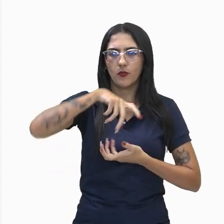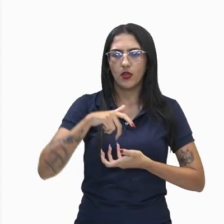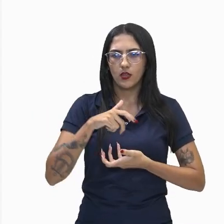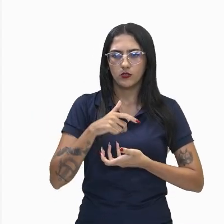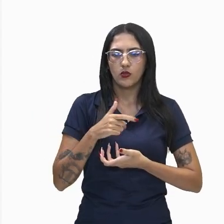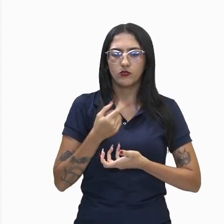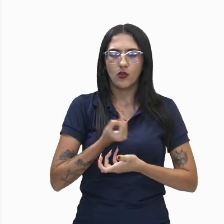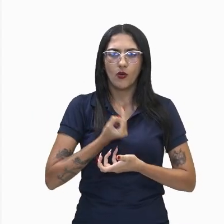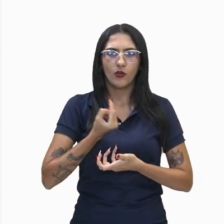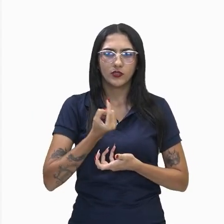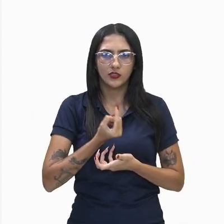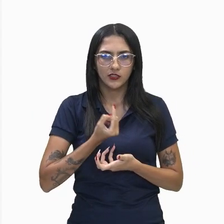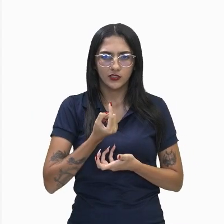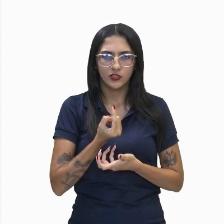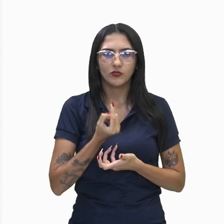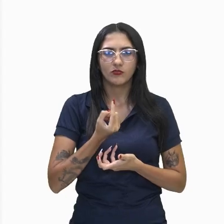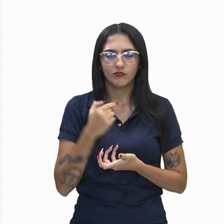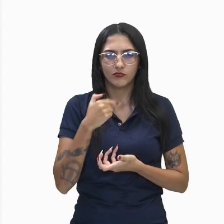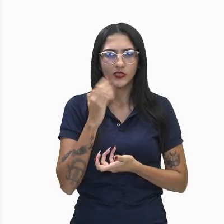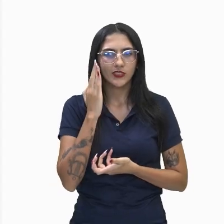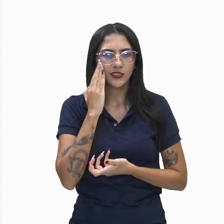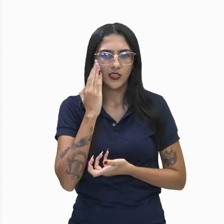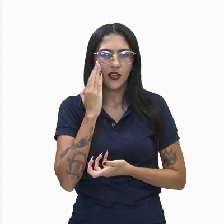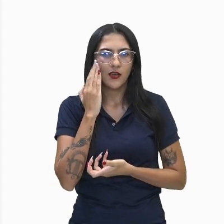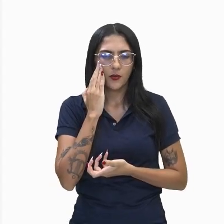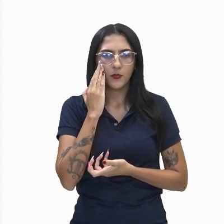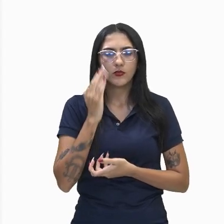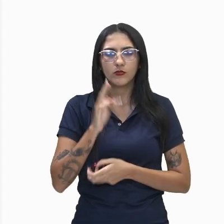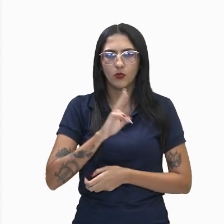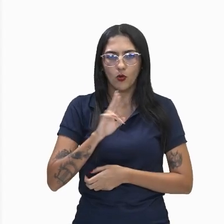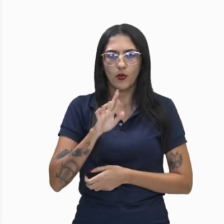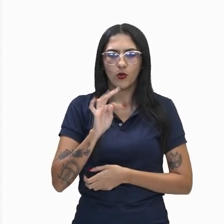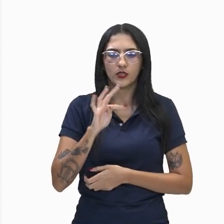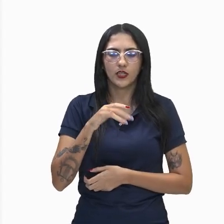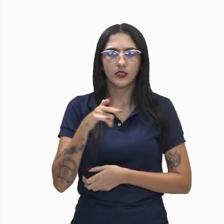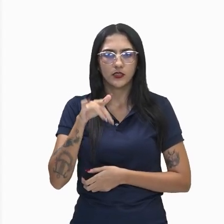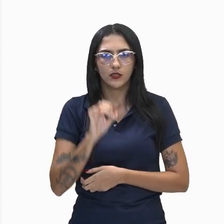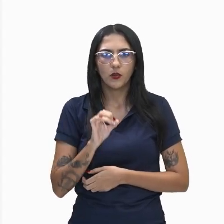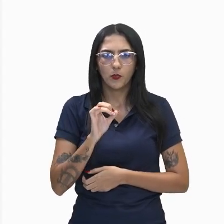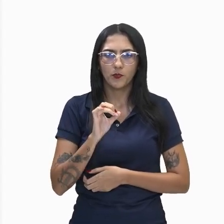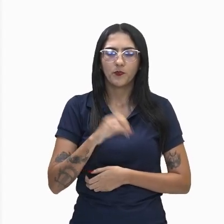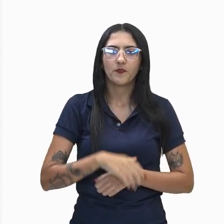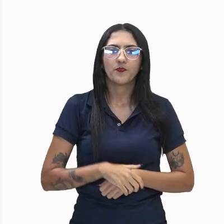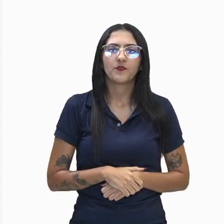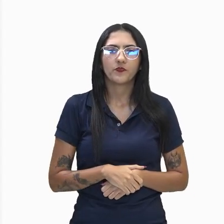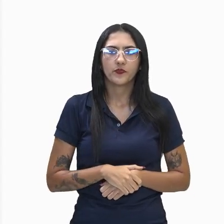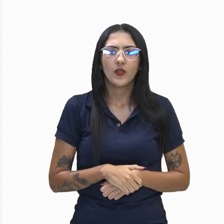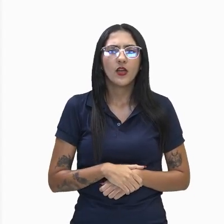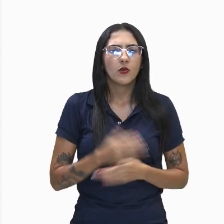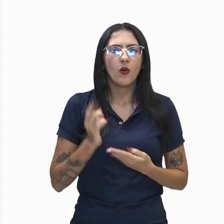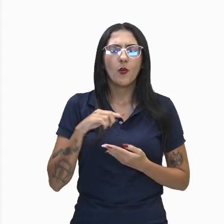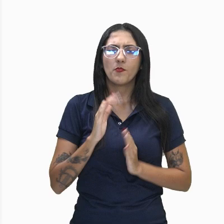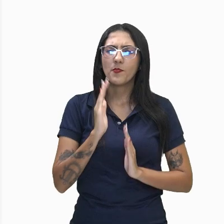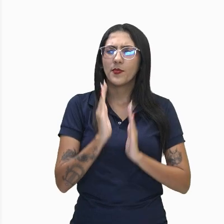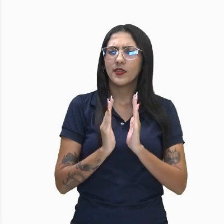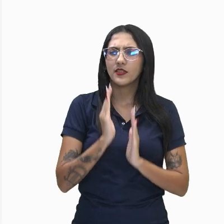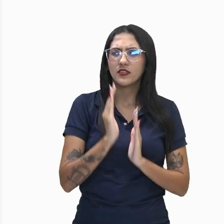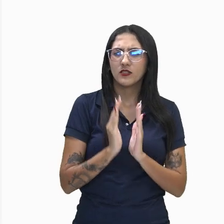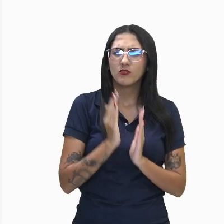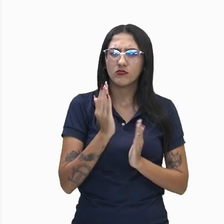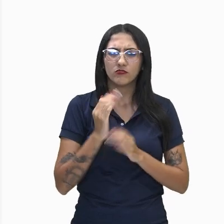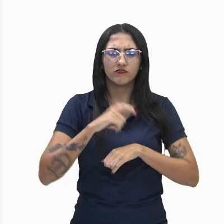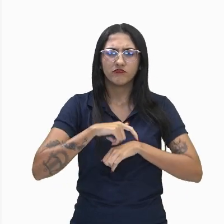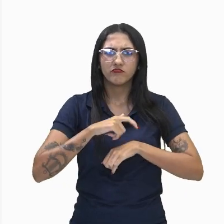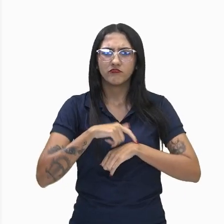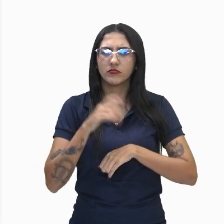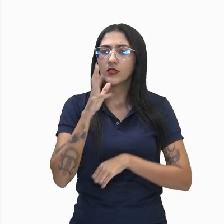que nós chamamos de movimento de rotação, tá bom? E a duração, gente? Vocês já ouviram falar sobre